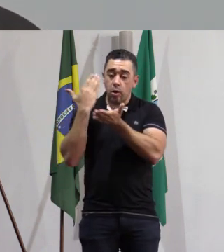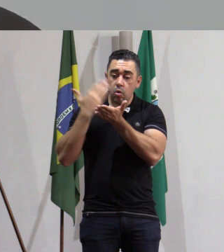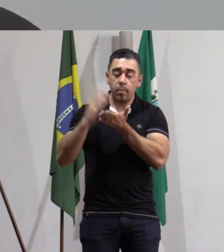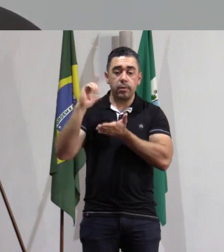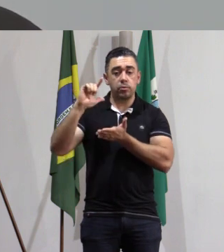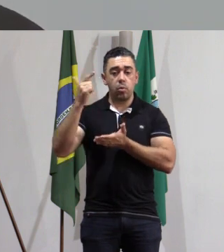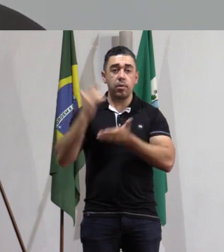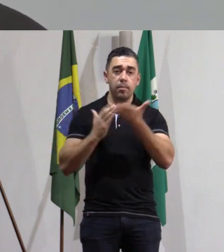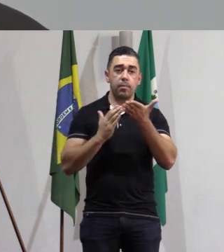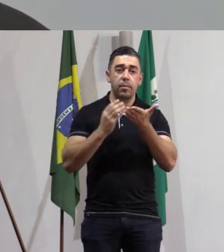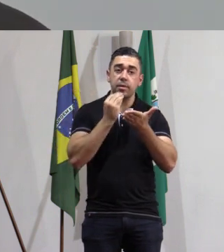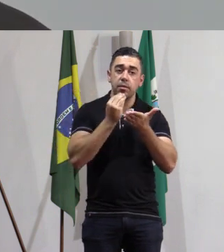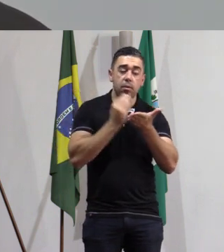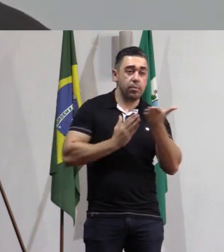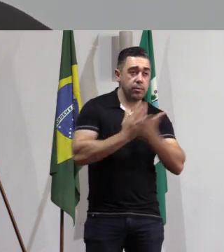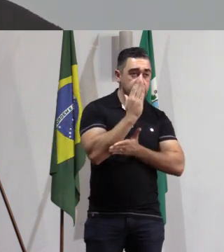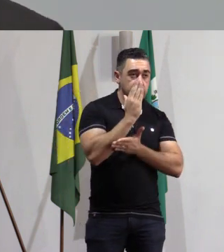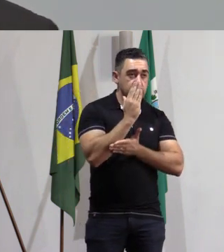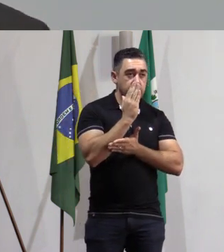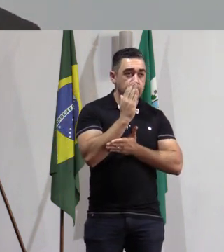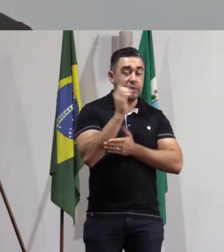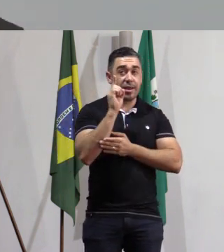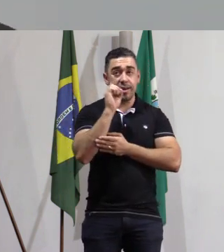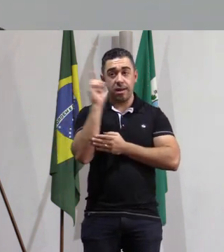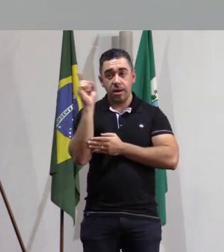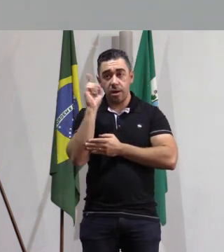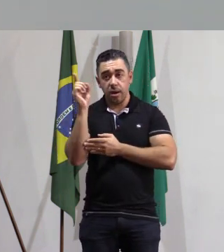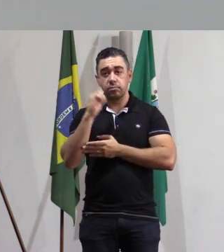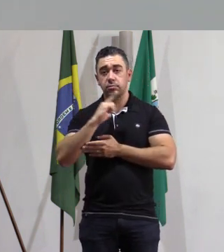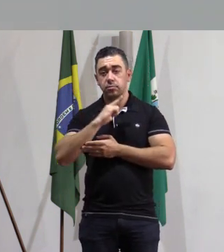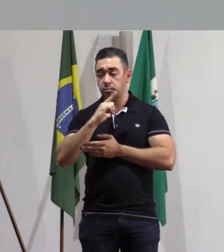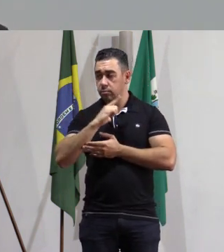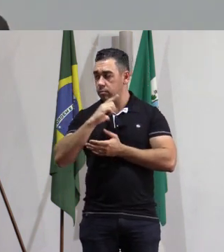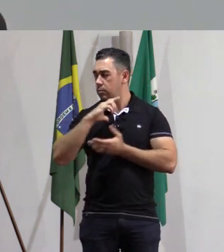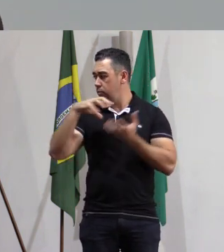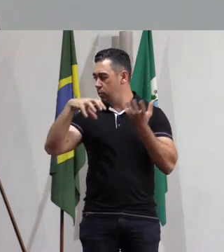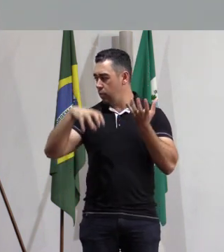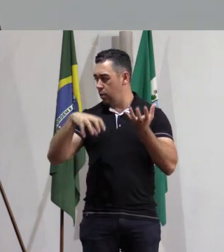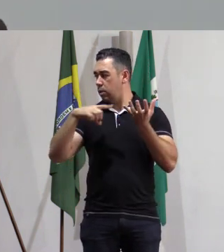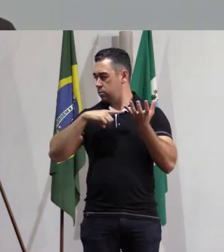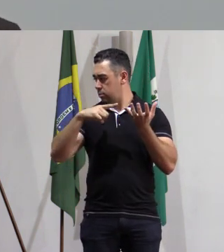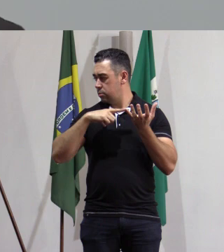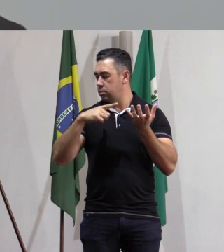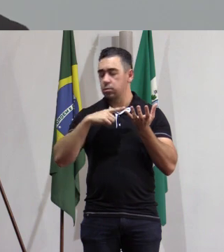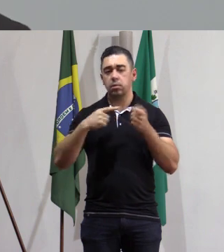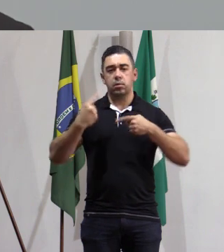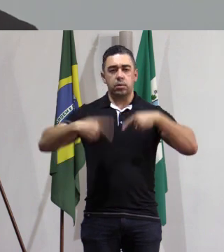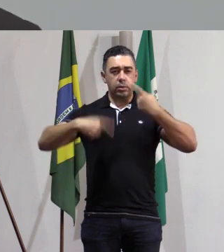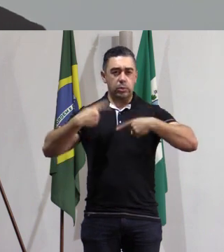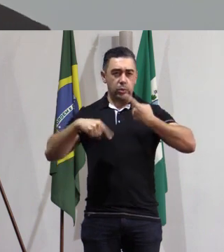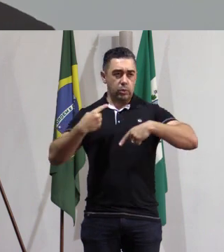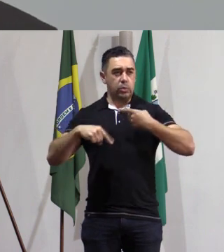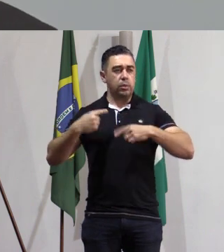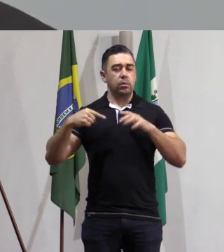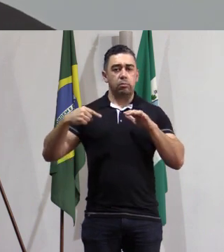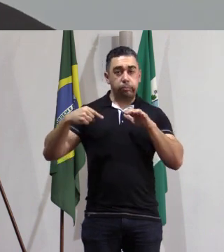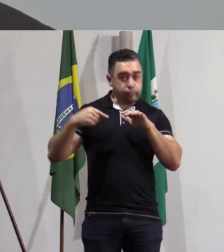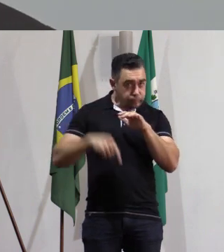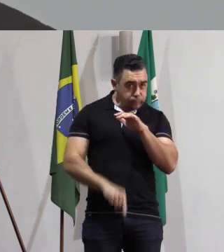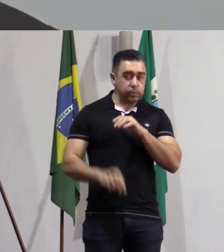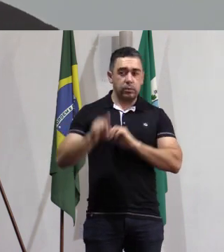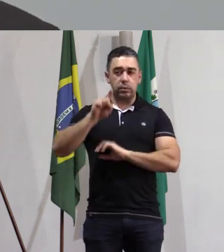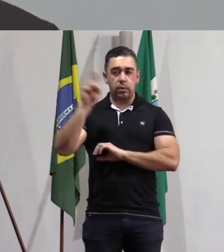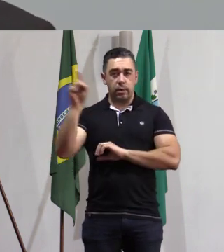etapa. No Congresso brasileiro, seguramente, vai ter uma discussão profunda. As entidades